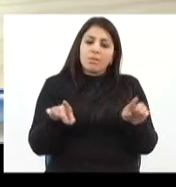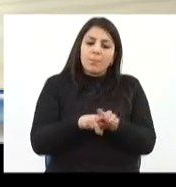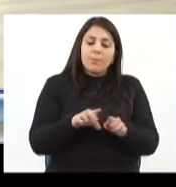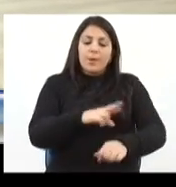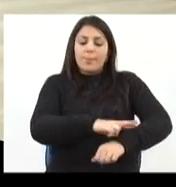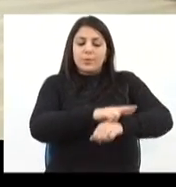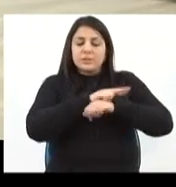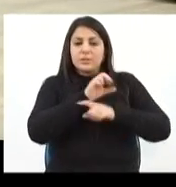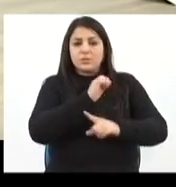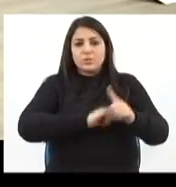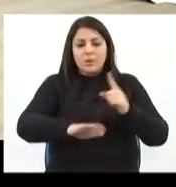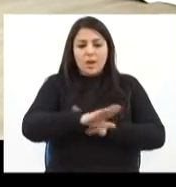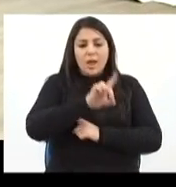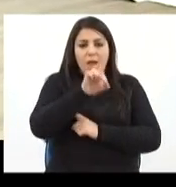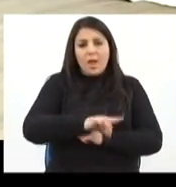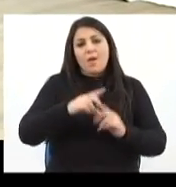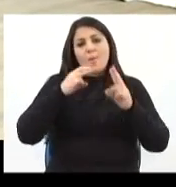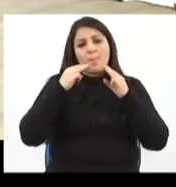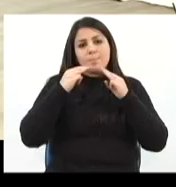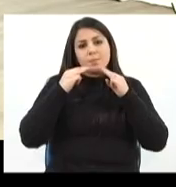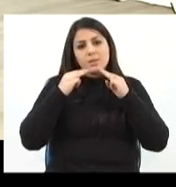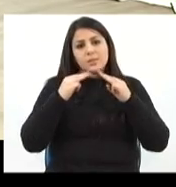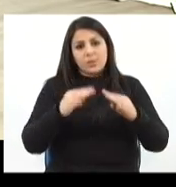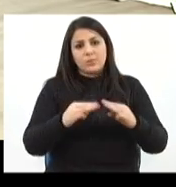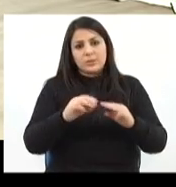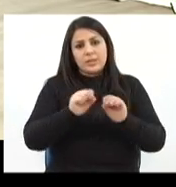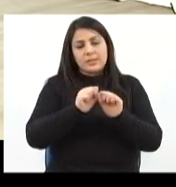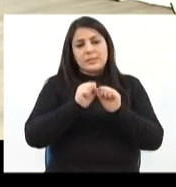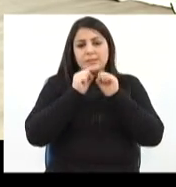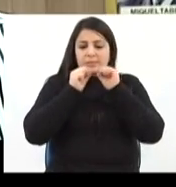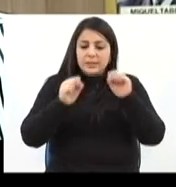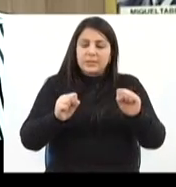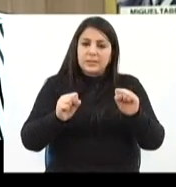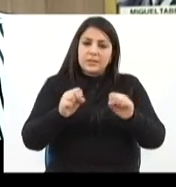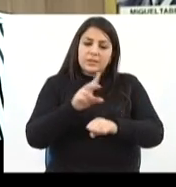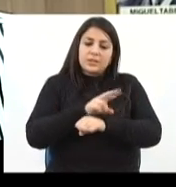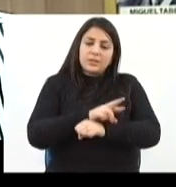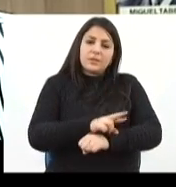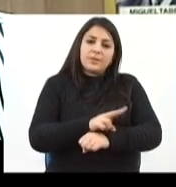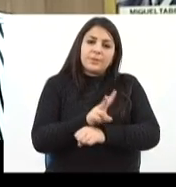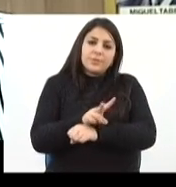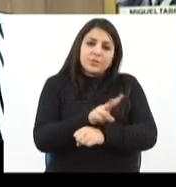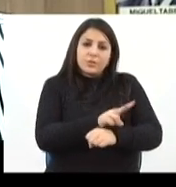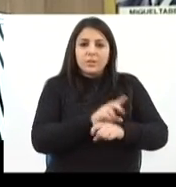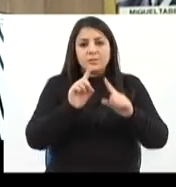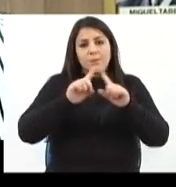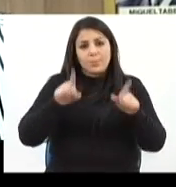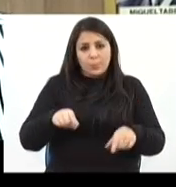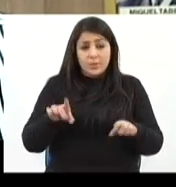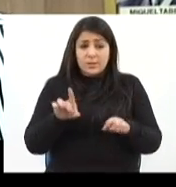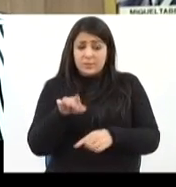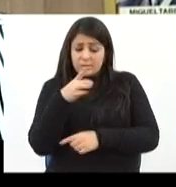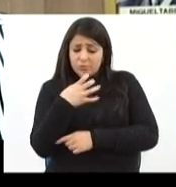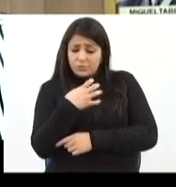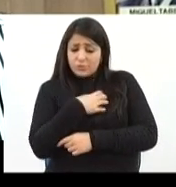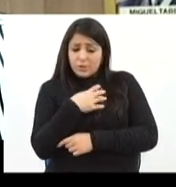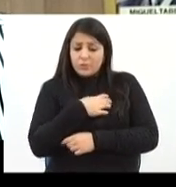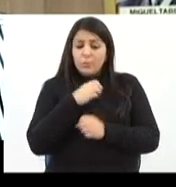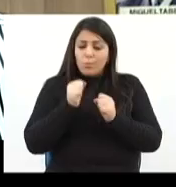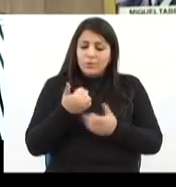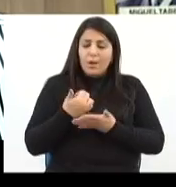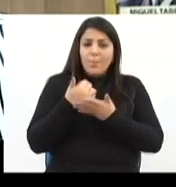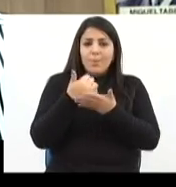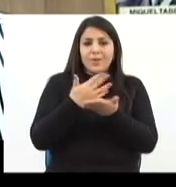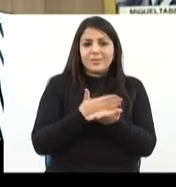social são algumas das metas da Secretaria de Segurança Pública. Desta forma, o Executivo Municipal deve apoiar